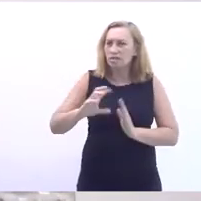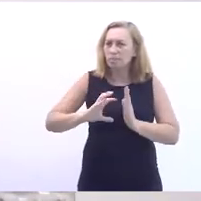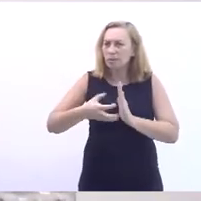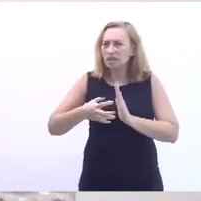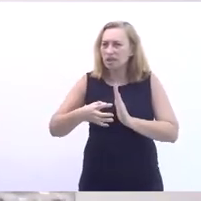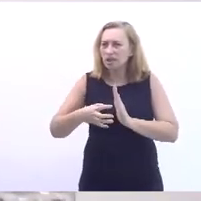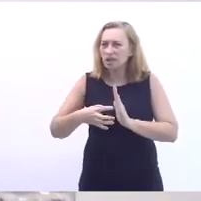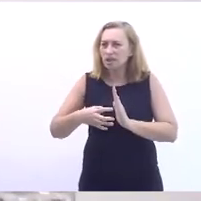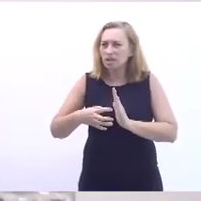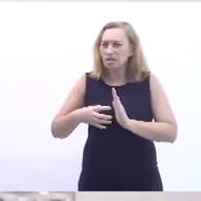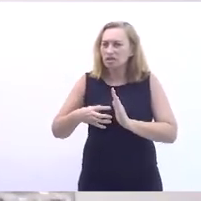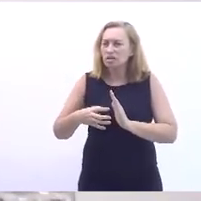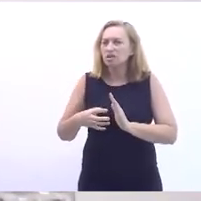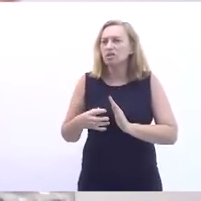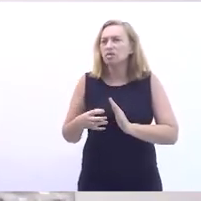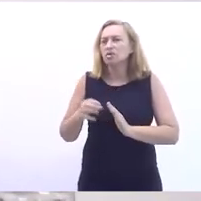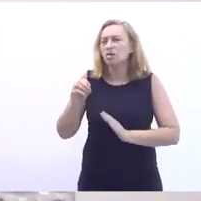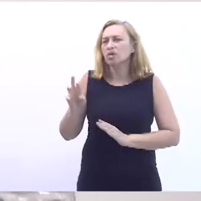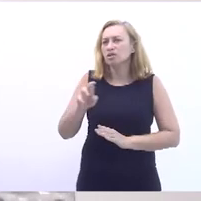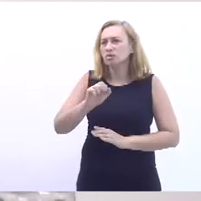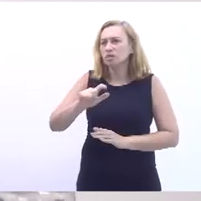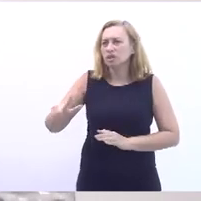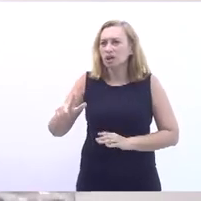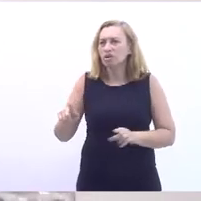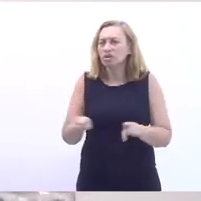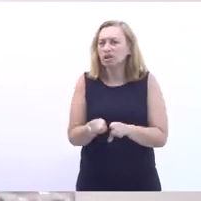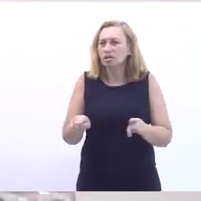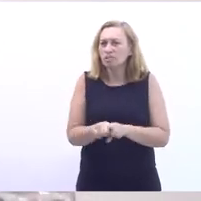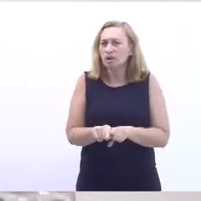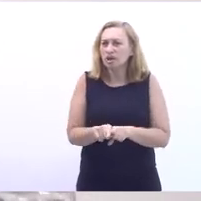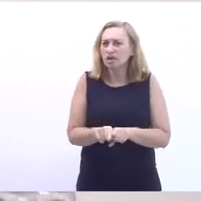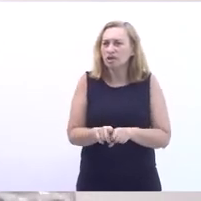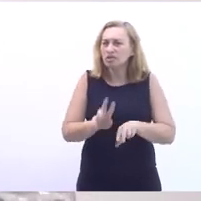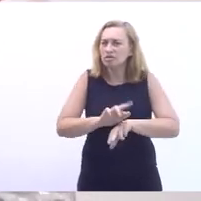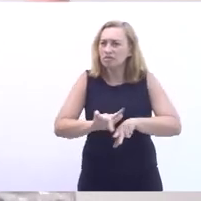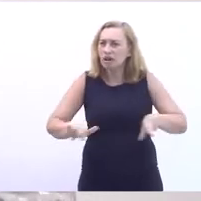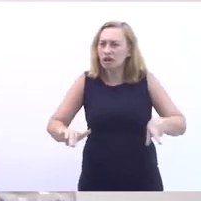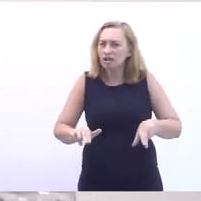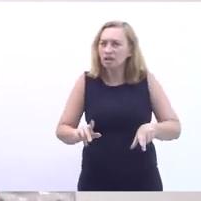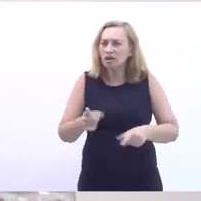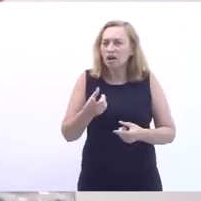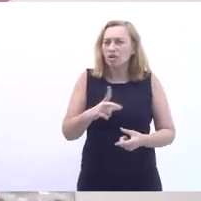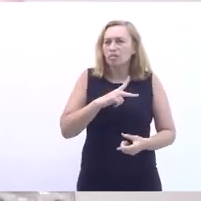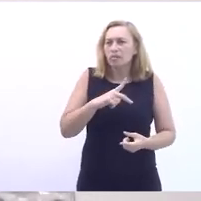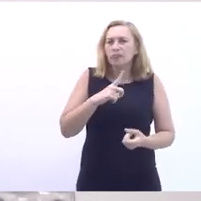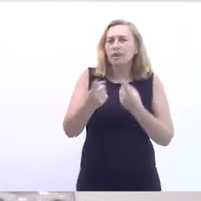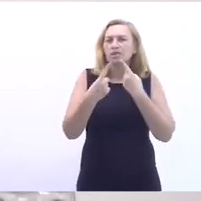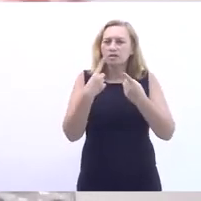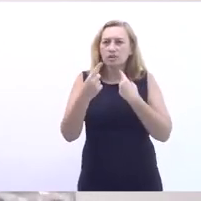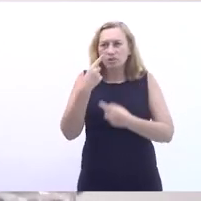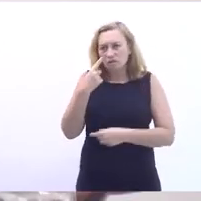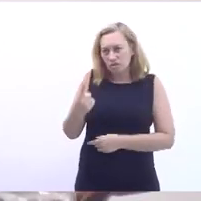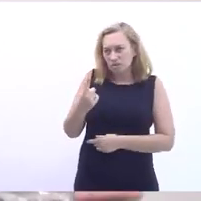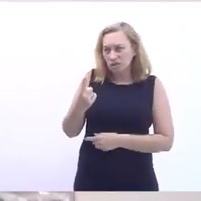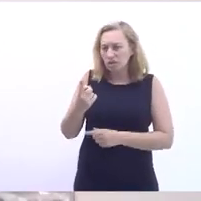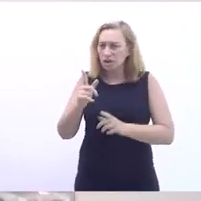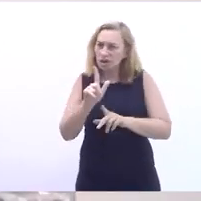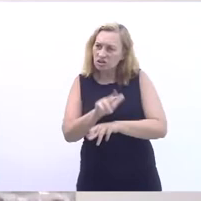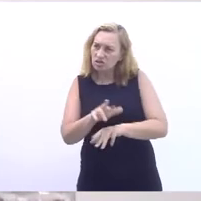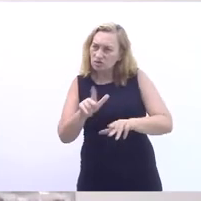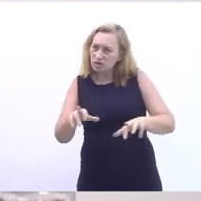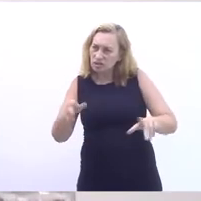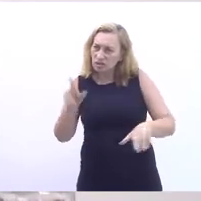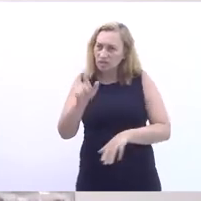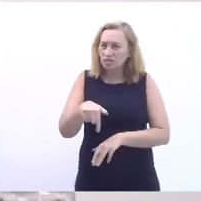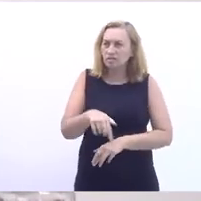horizontal autogestionada e plural e não podia ser diferente porque a própria discussão como está vendo aqui é muito plural né